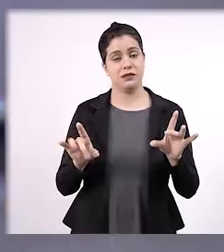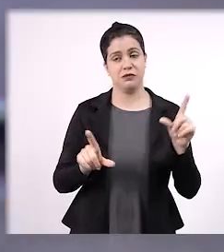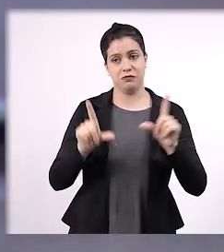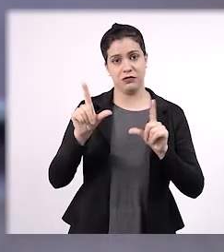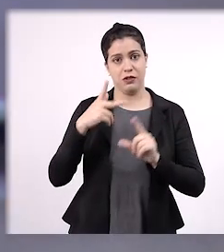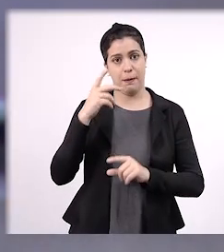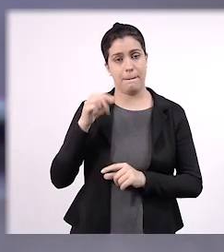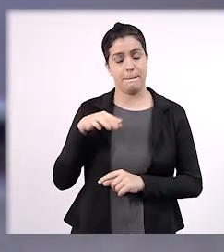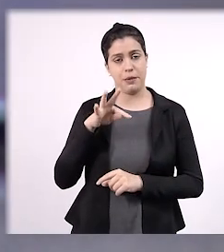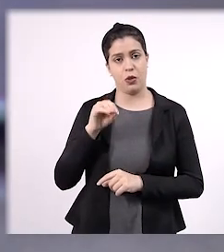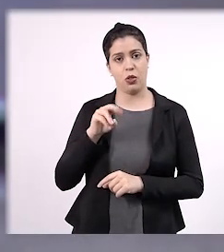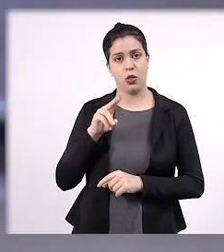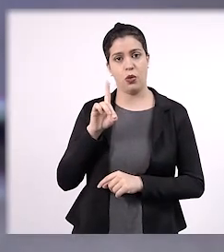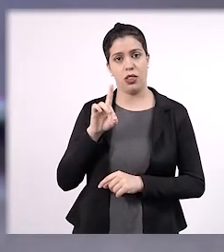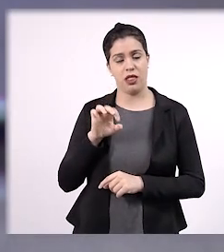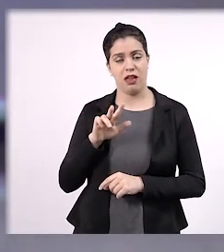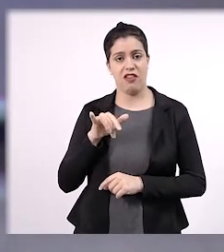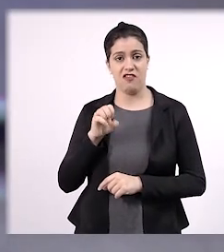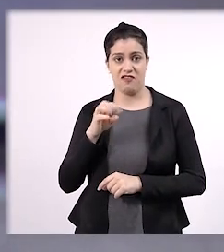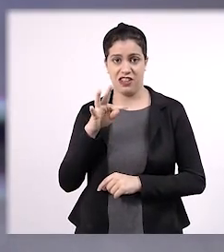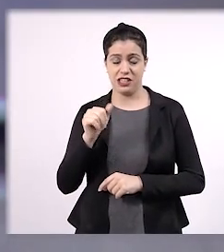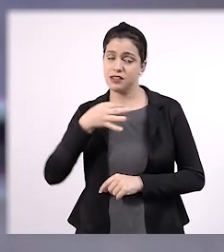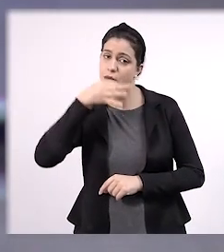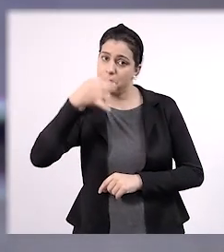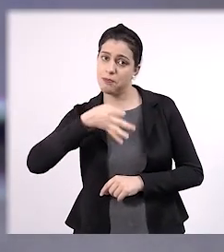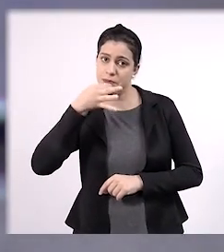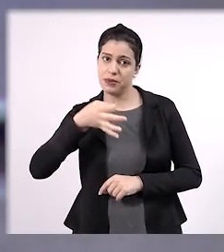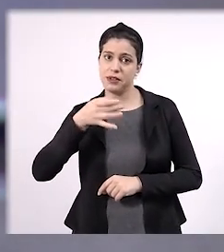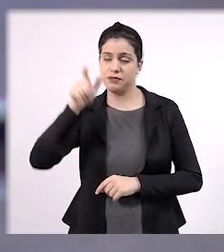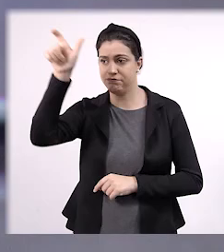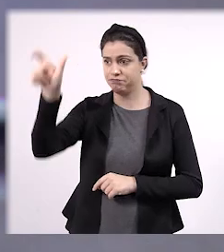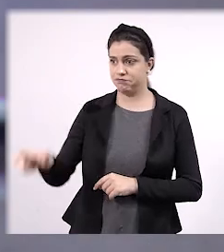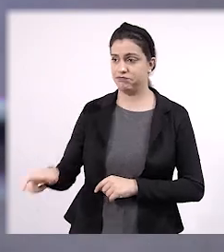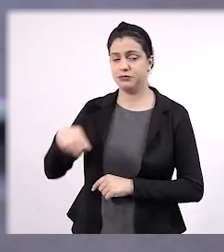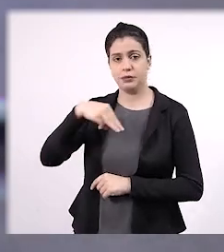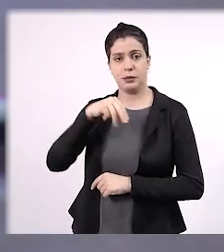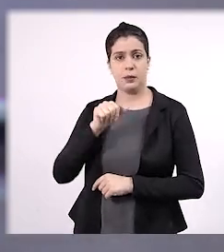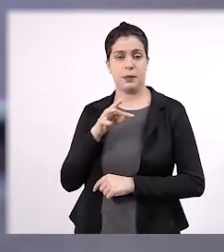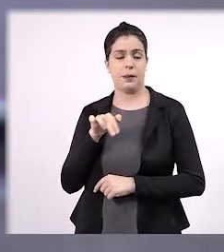com a participação do defensor público Matheus Sutana.